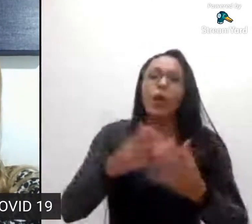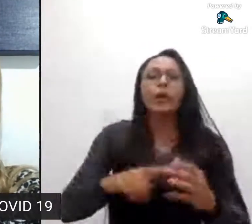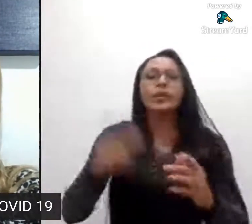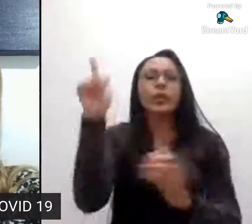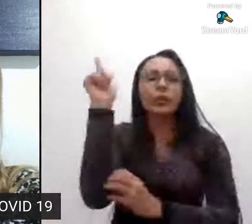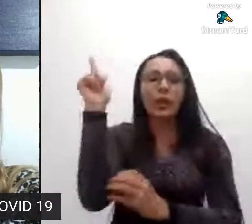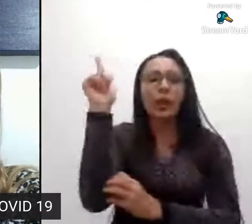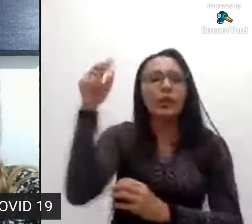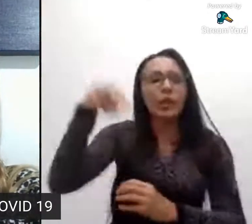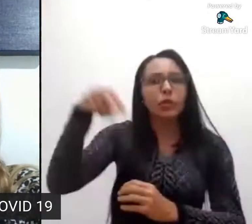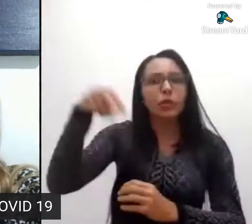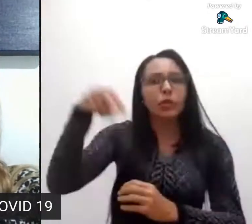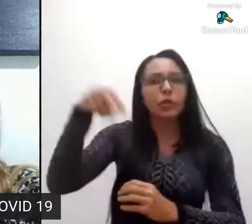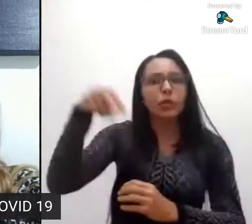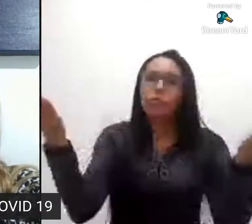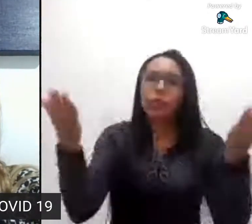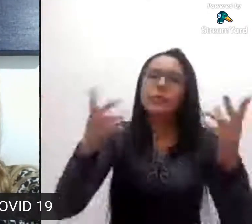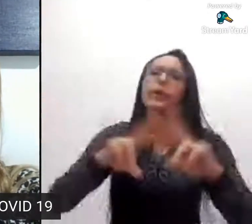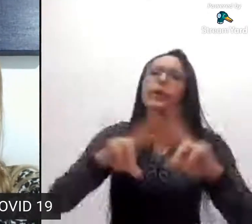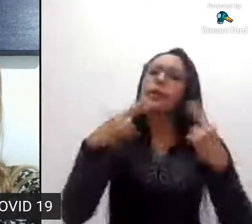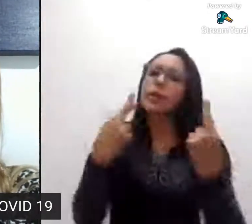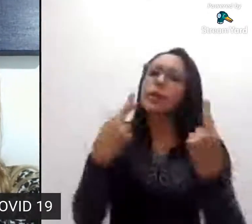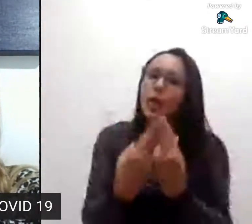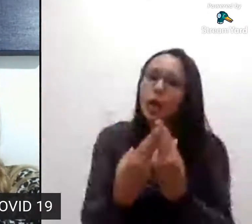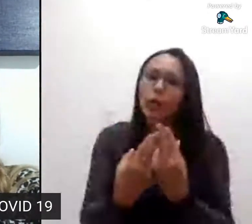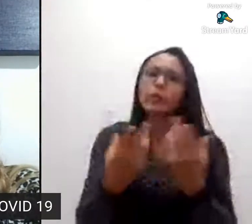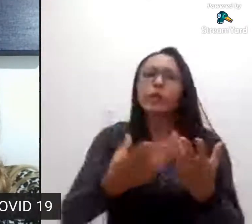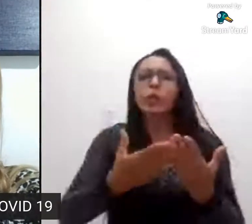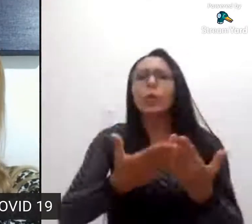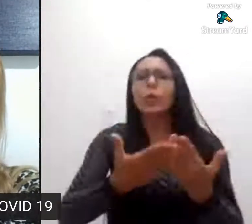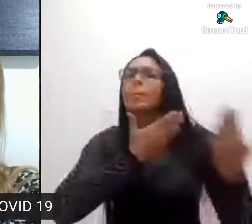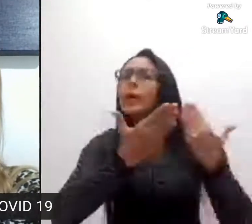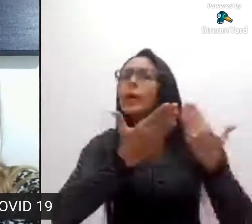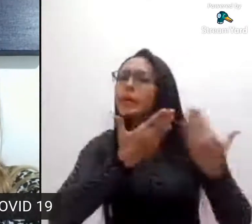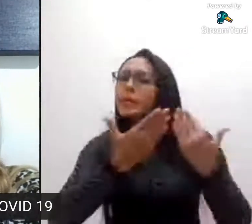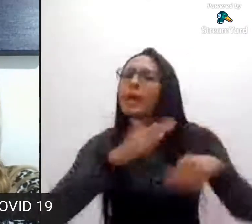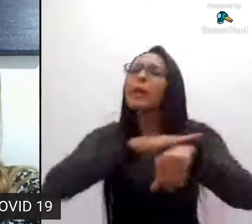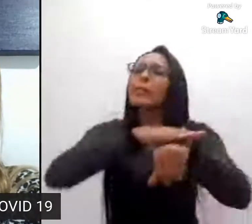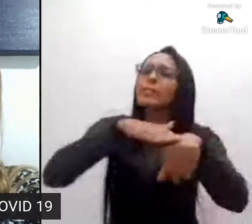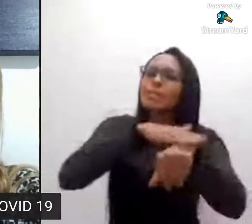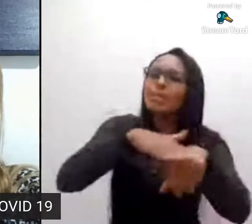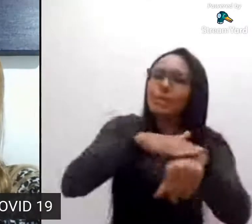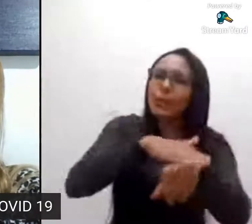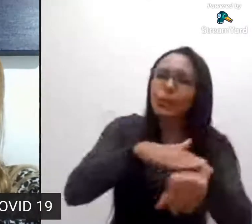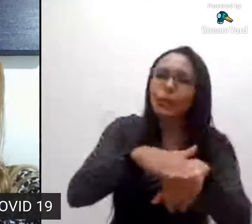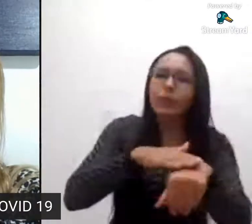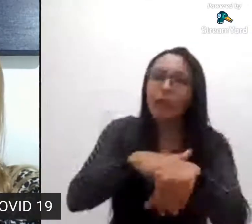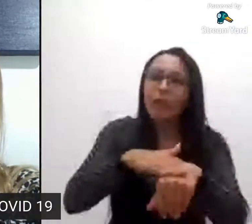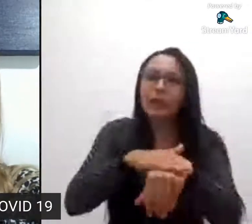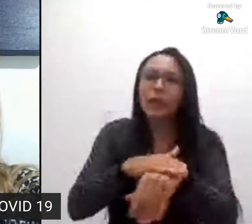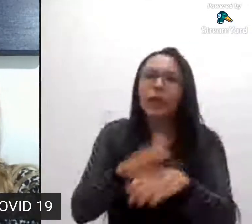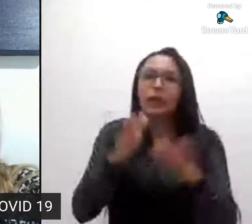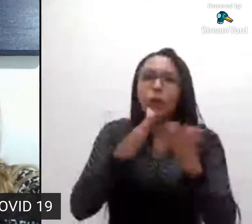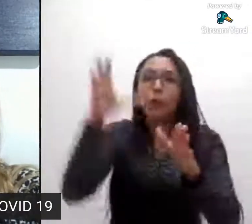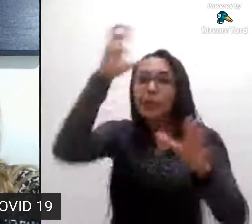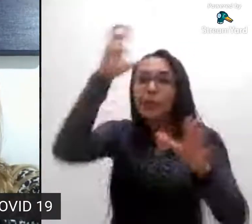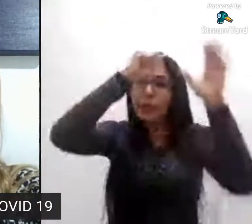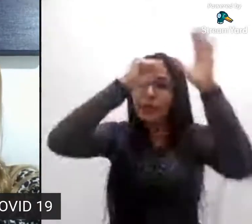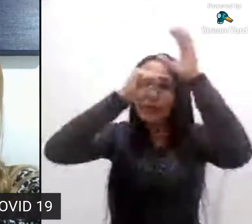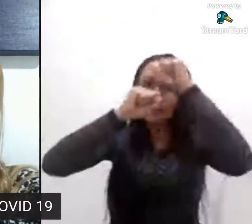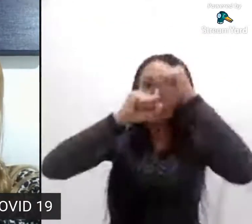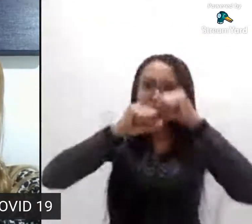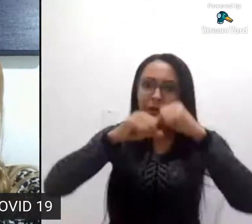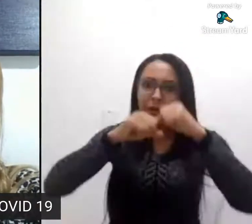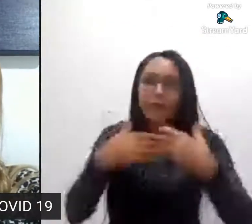estamos aqui reunidos para uma conversa, para um bate-papo, para um momento de aprendizado.